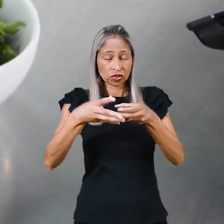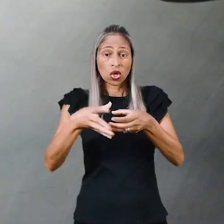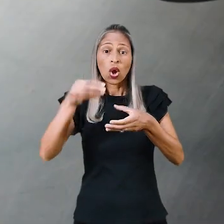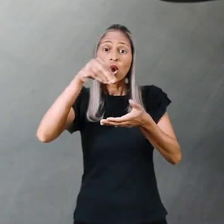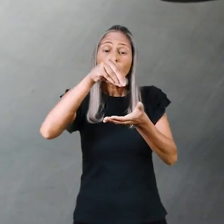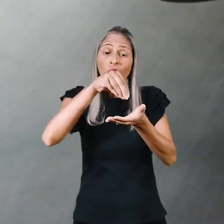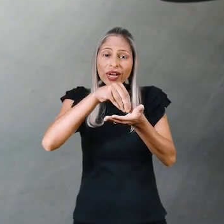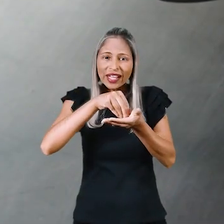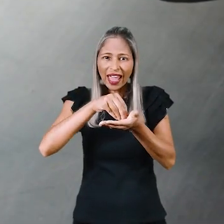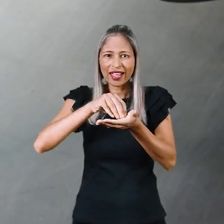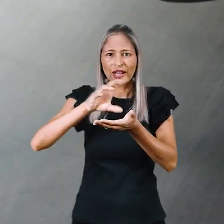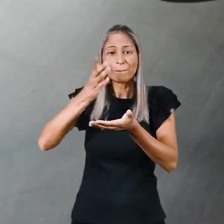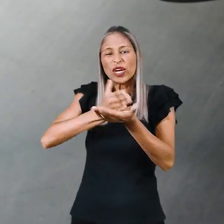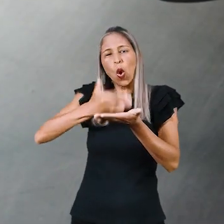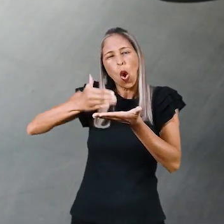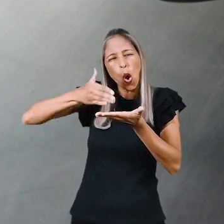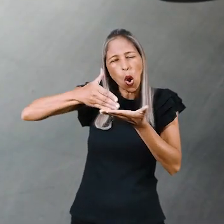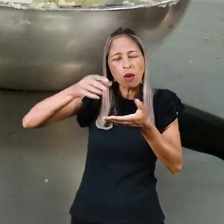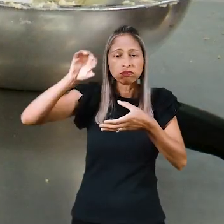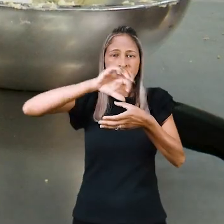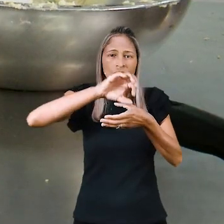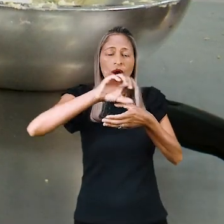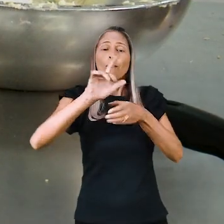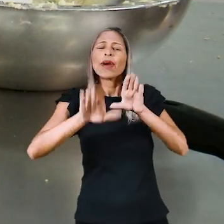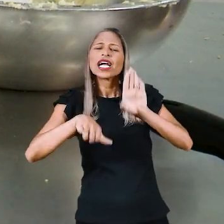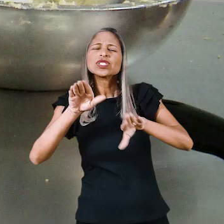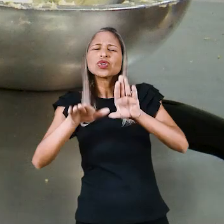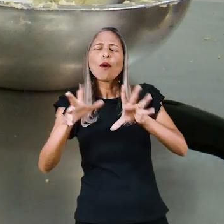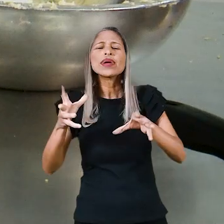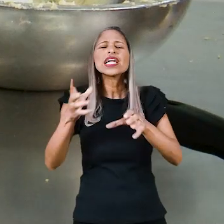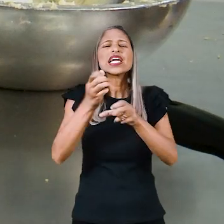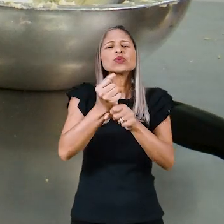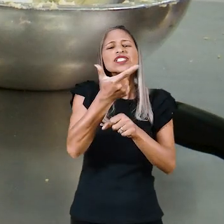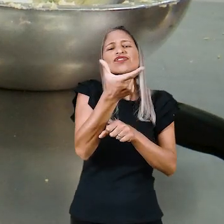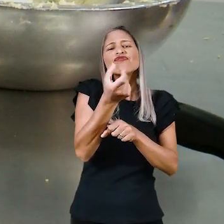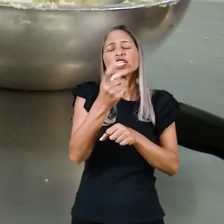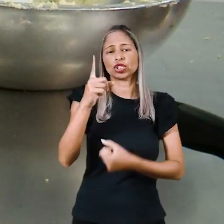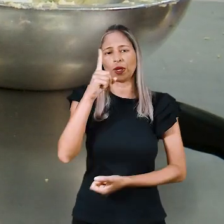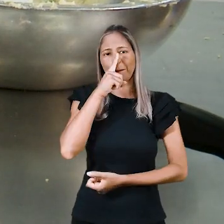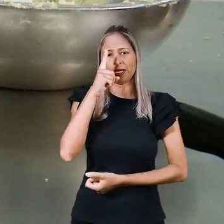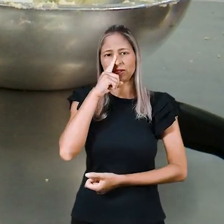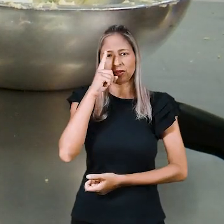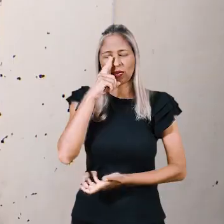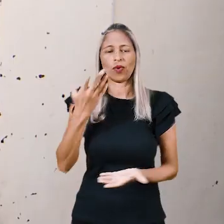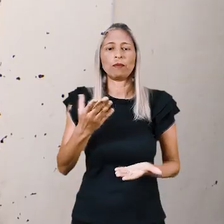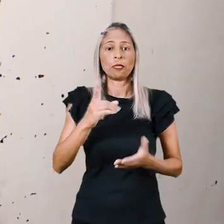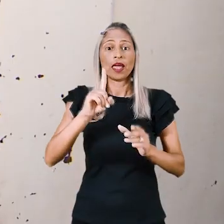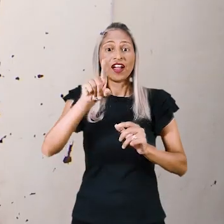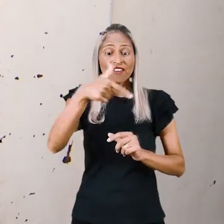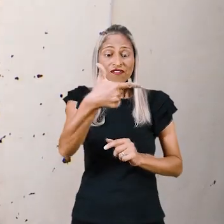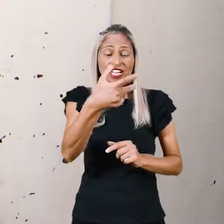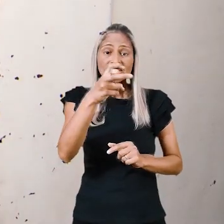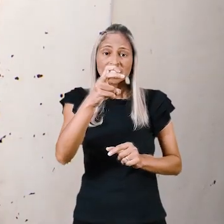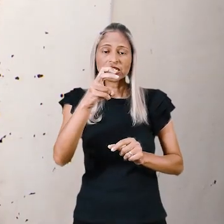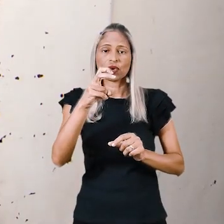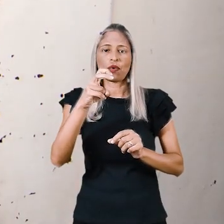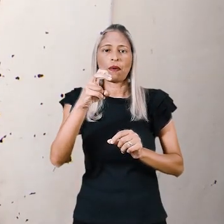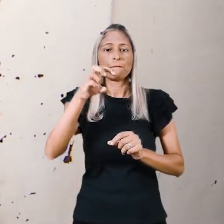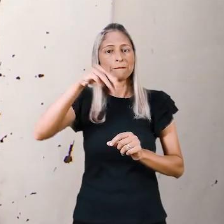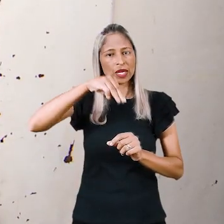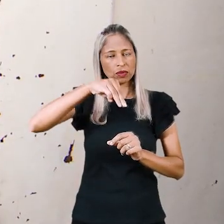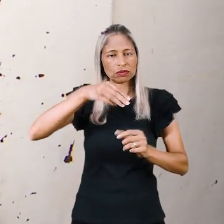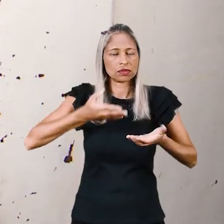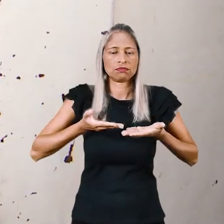homogênea, coloquei minha beldroega mal picada. Vai render aproximadamente 20 biscoitos. Após 25 minutos,